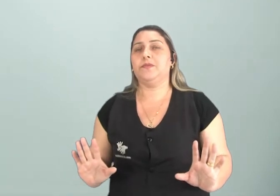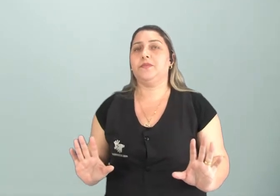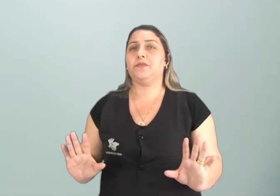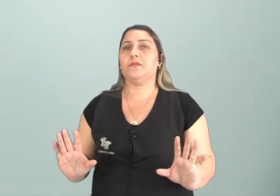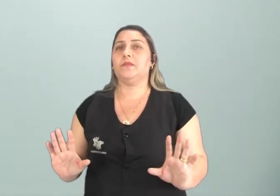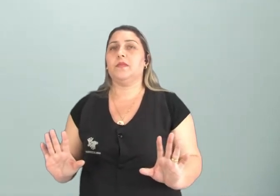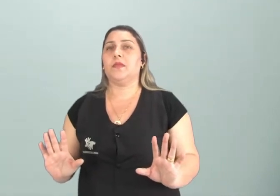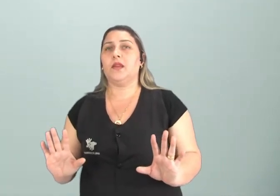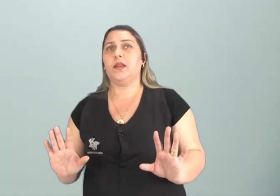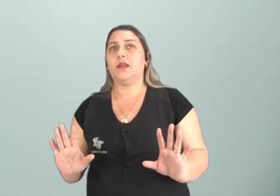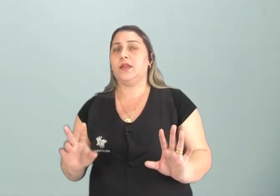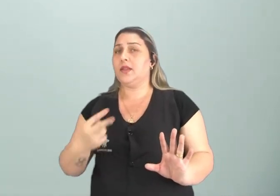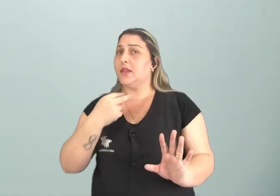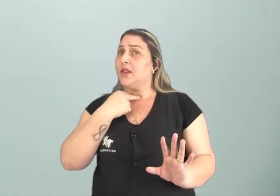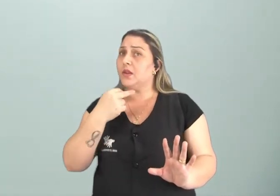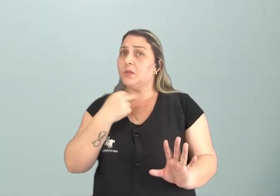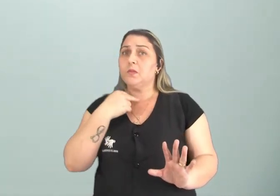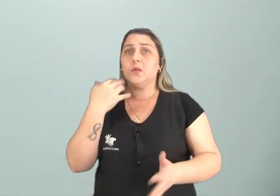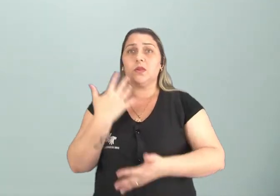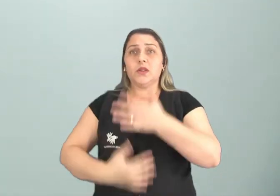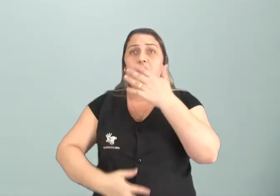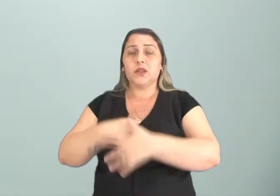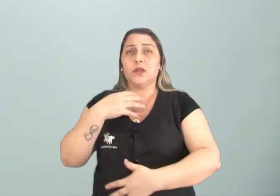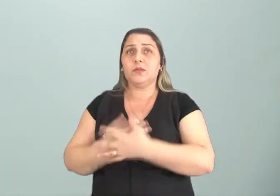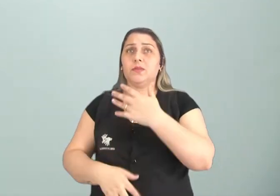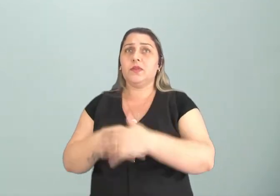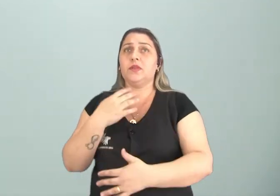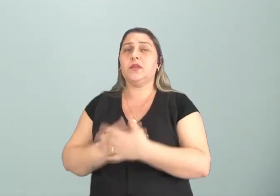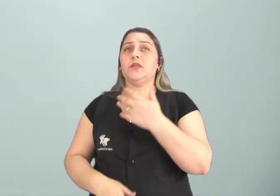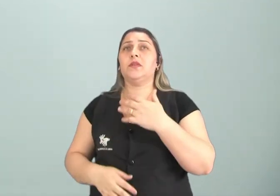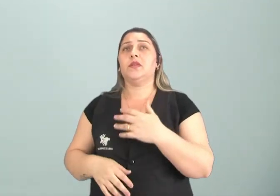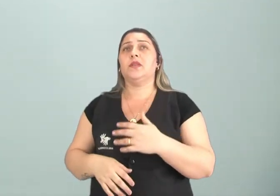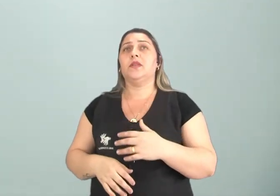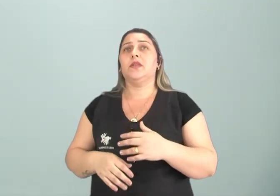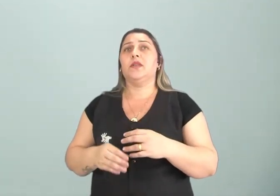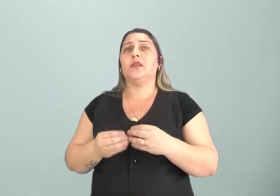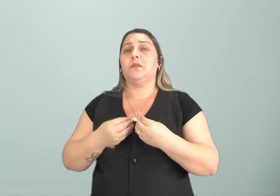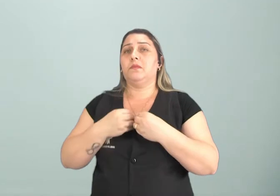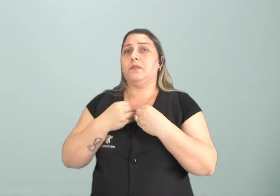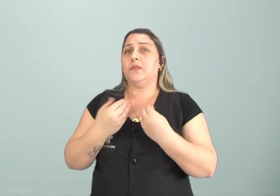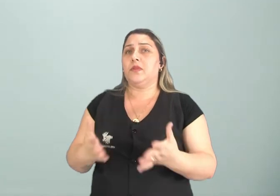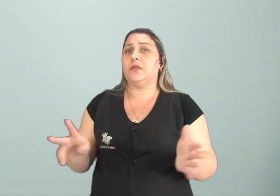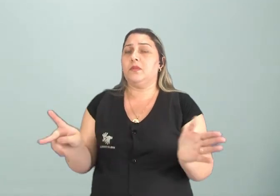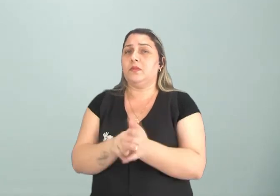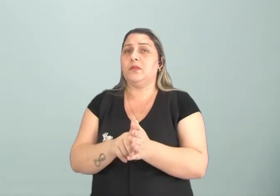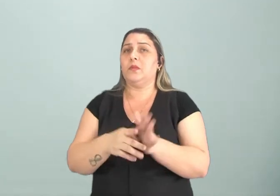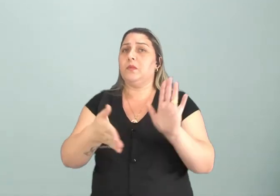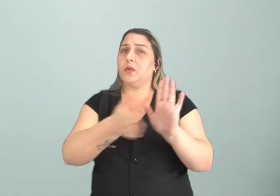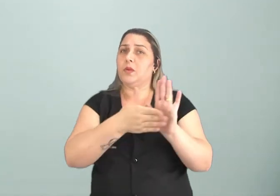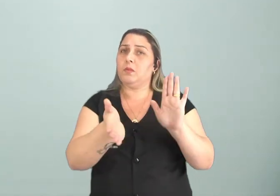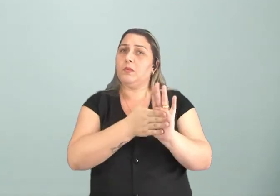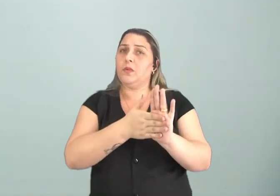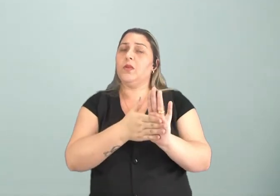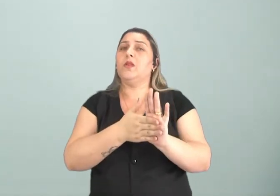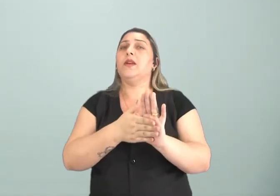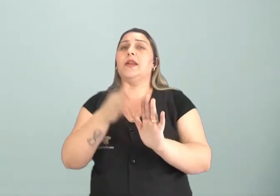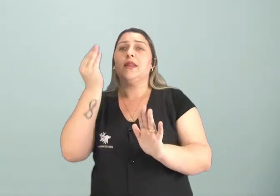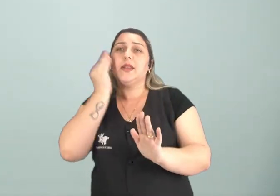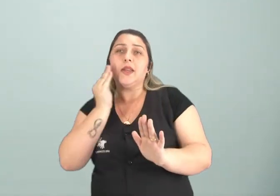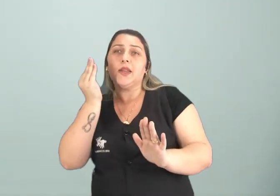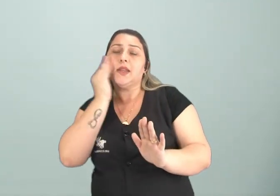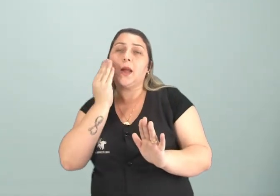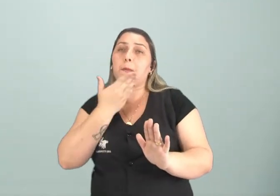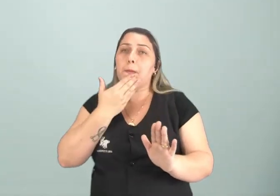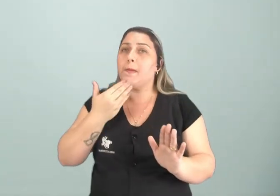país, a ONU ela não pode intervir. O que ela pode fazer é enviar propostas e soluções, mas intervir